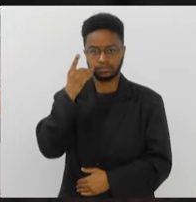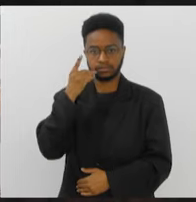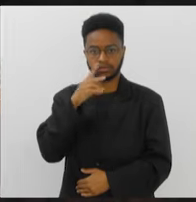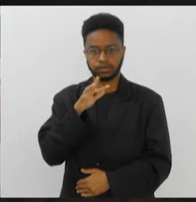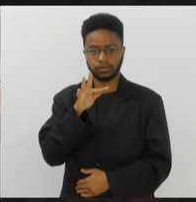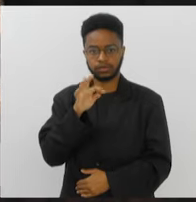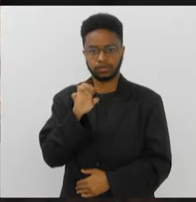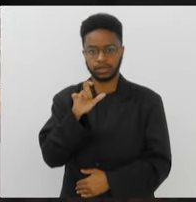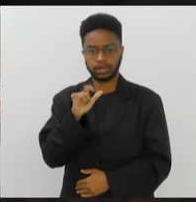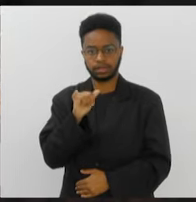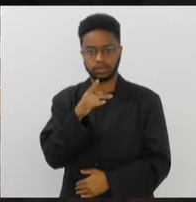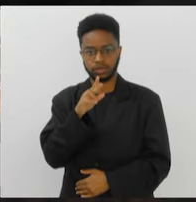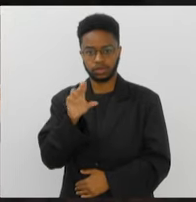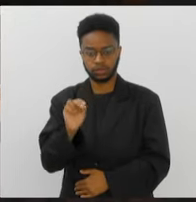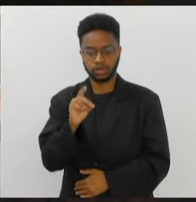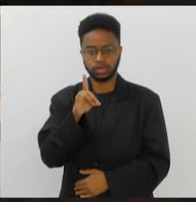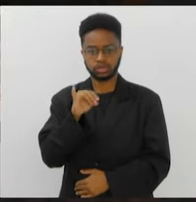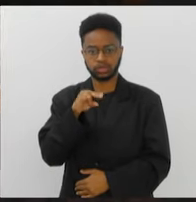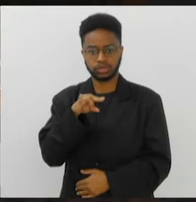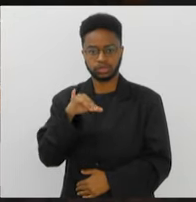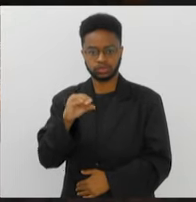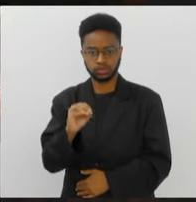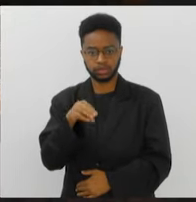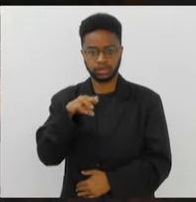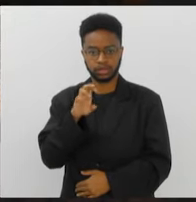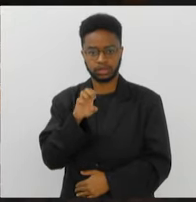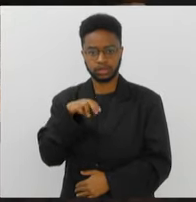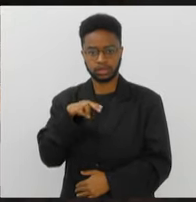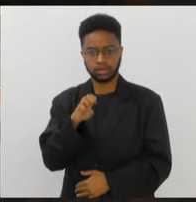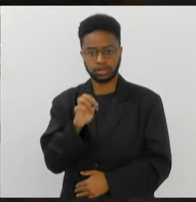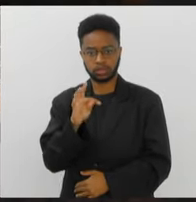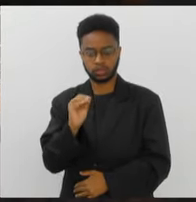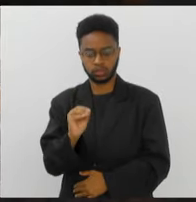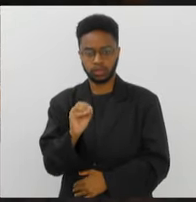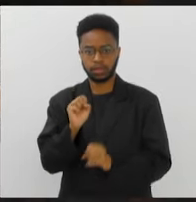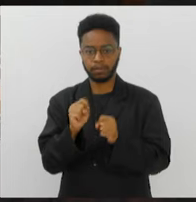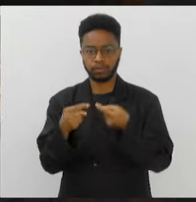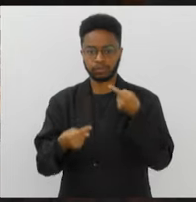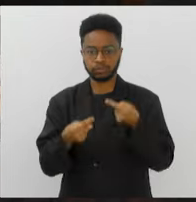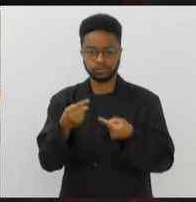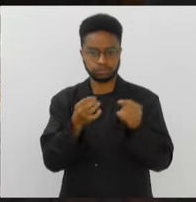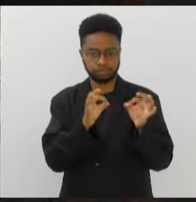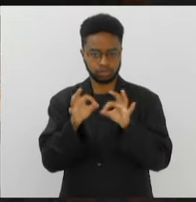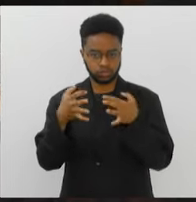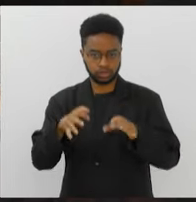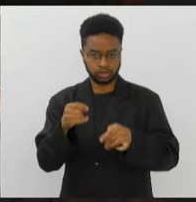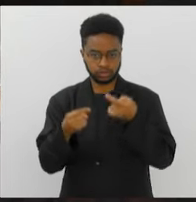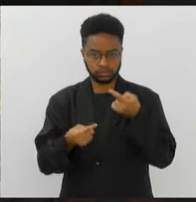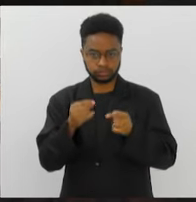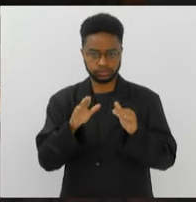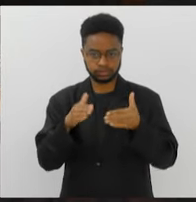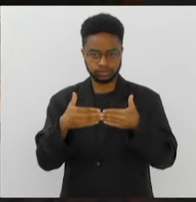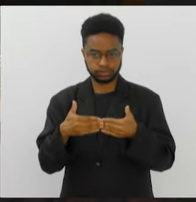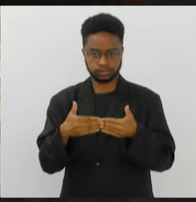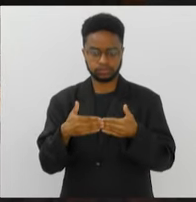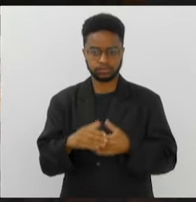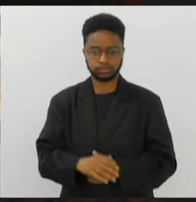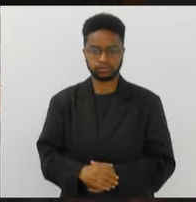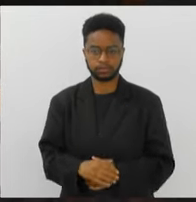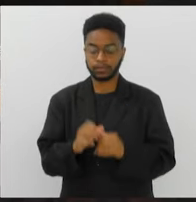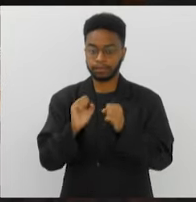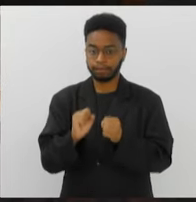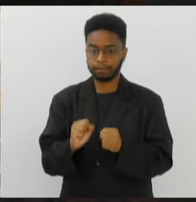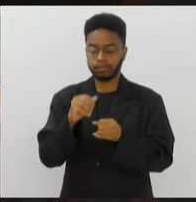Filipinho Raves, Dionísio Lins e Renato Machado. Em discussão, não havendo quem queira discutir, encerrada a discussão.